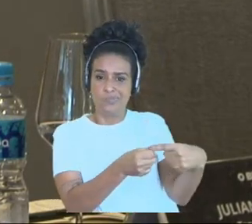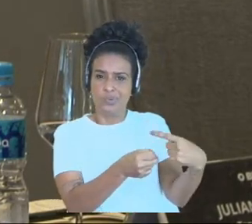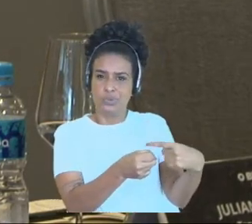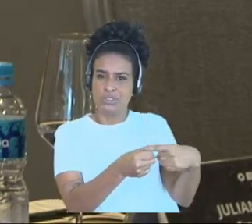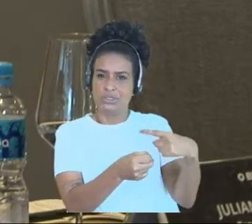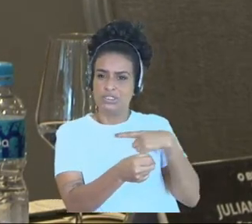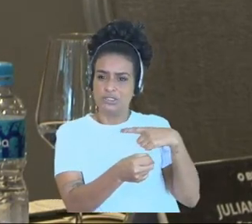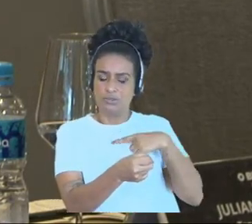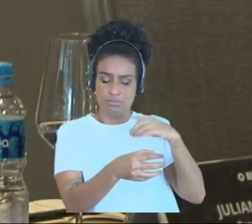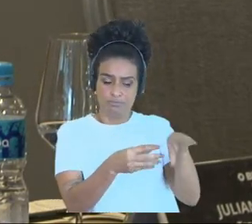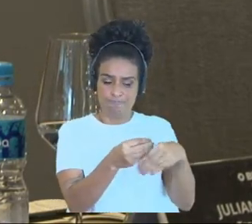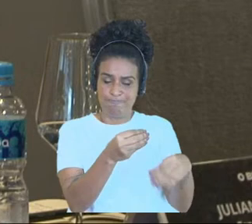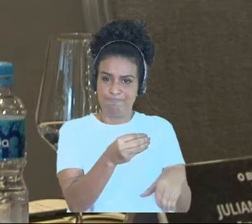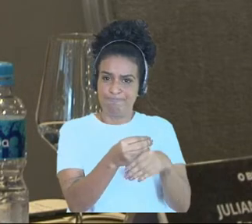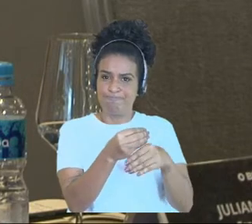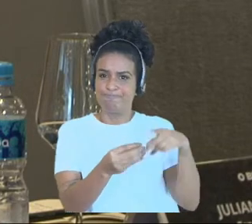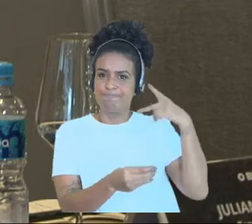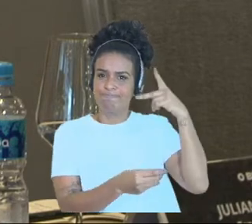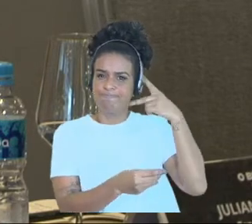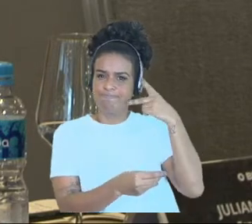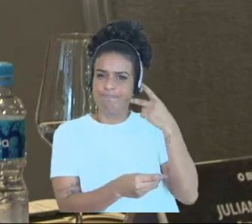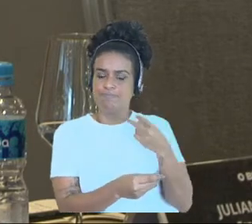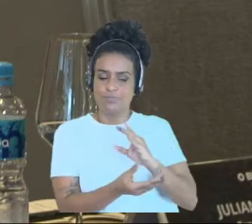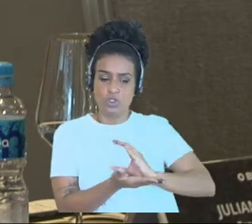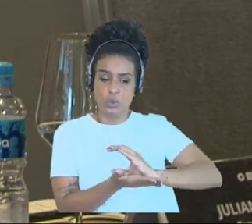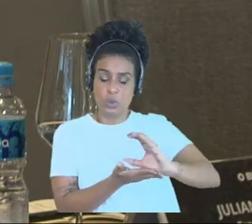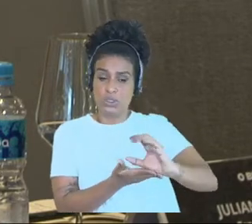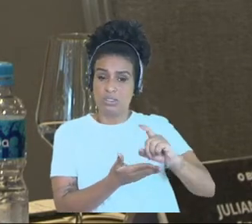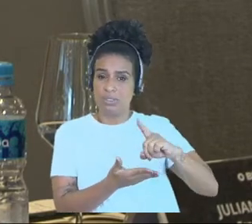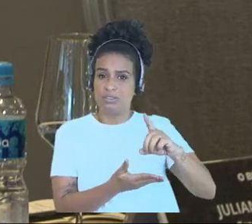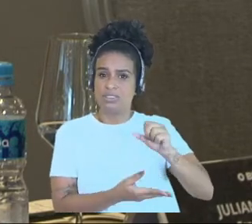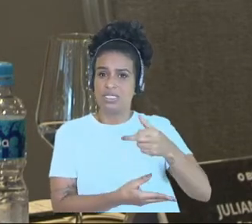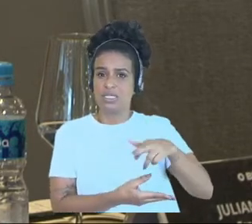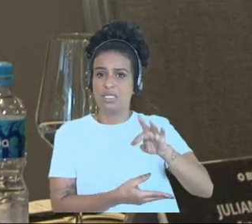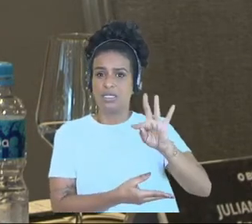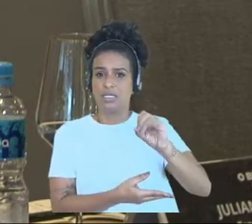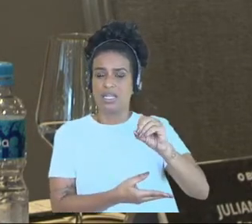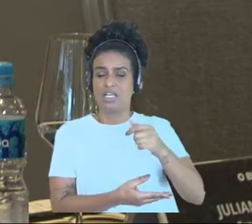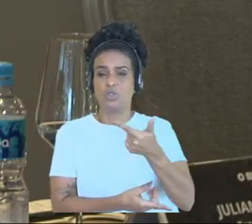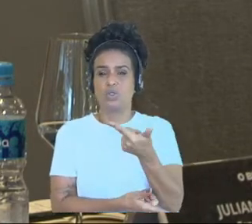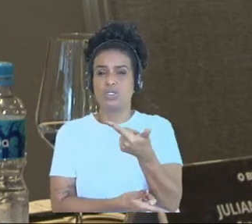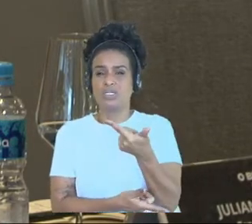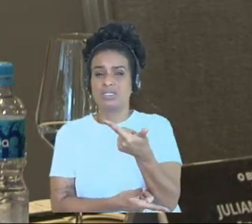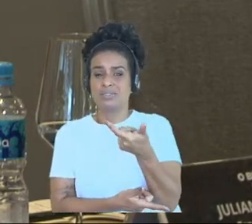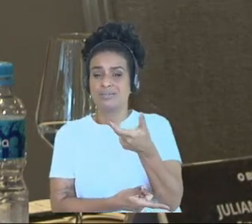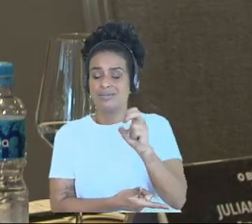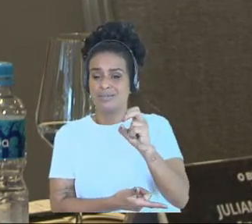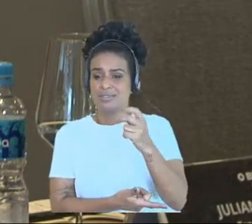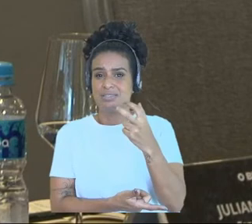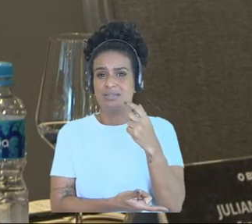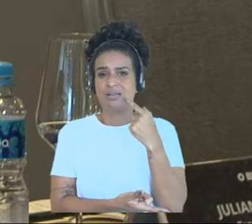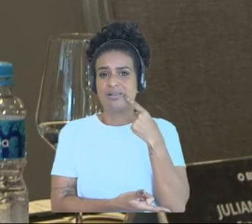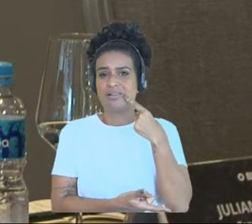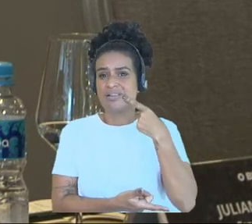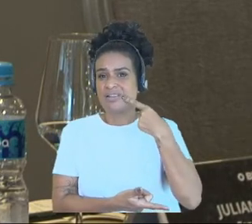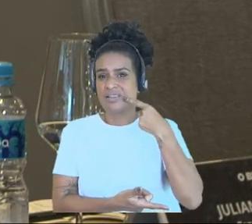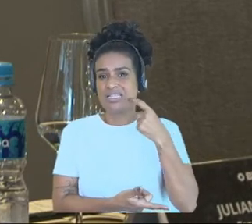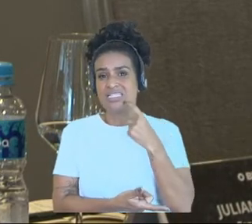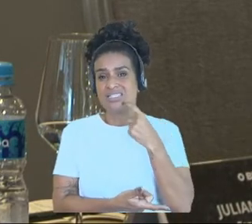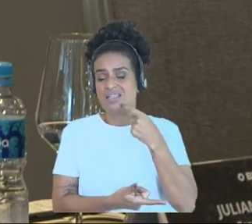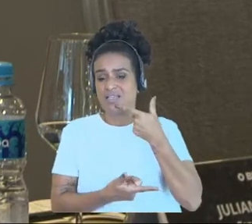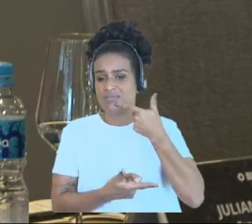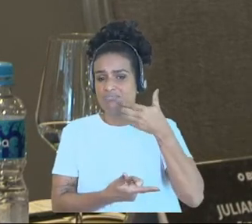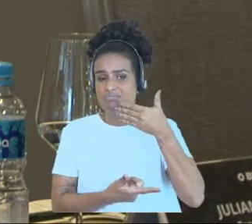de emendas parlamentares, emendas do orçamento secreto, realizou o equivalente a 15 extrações de dente